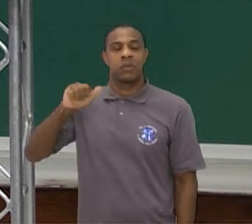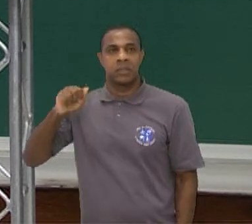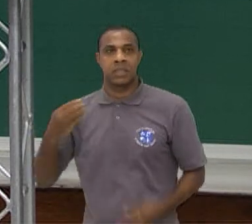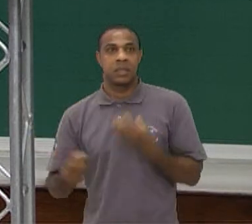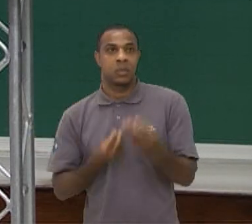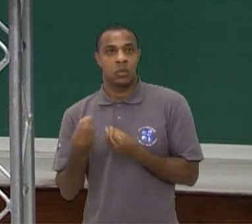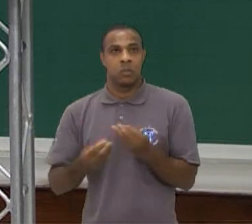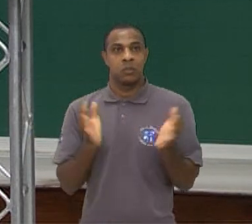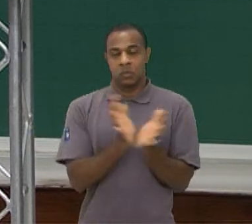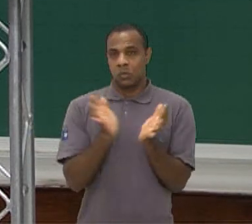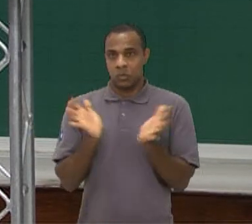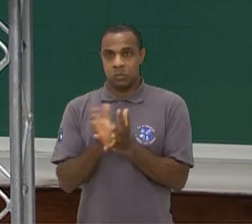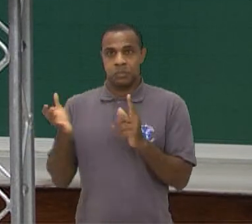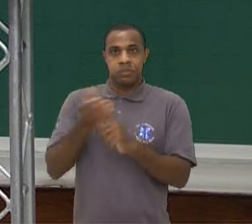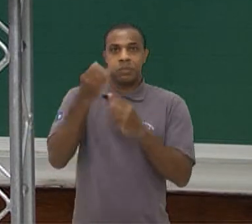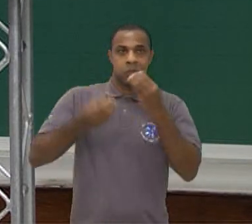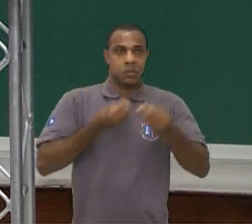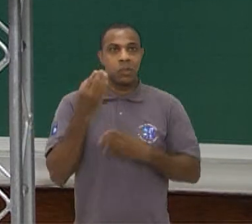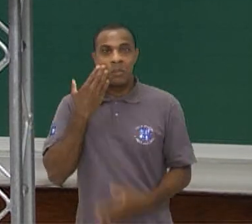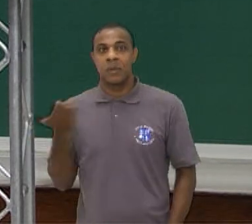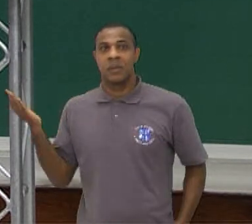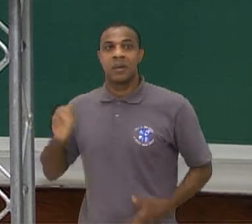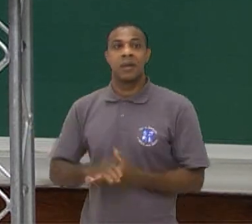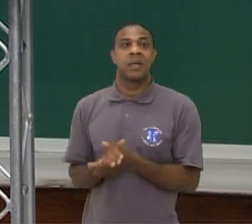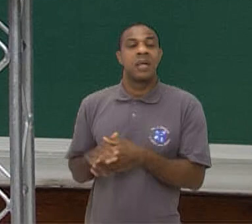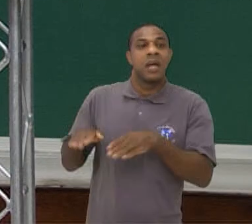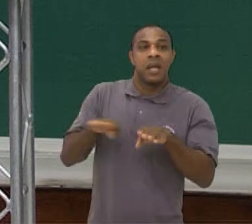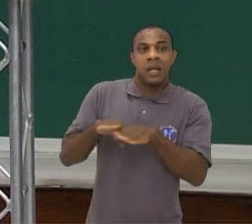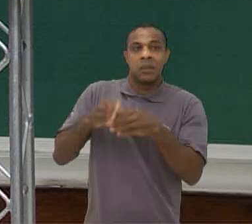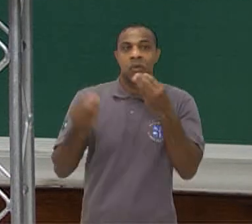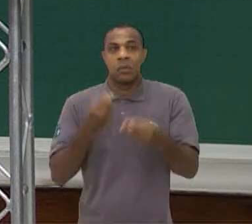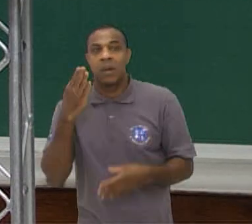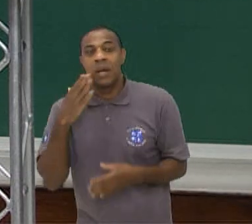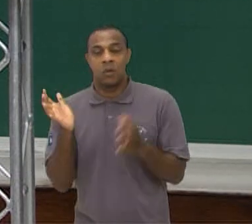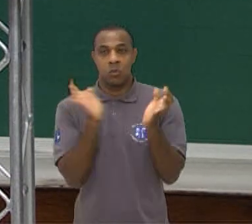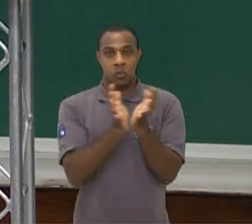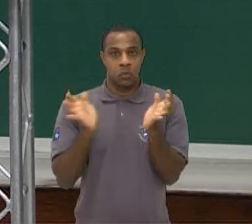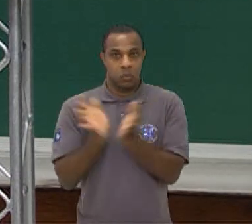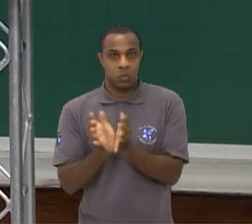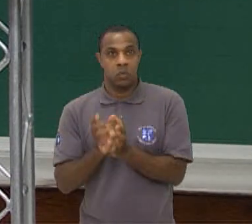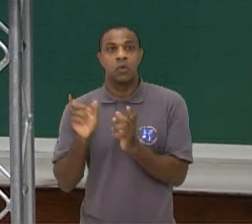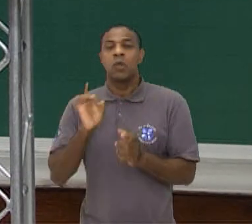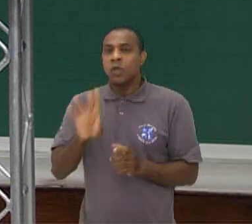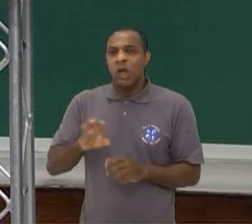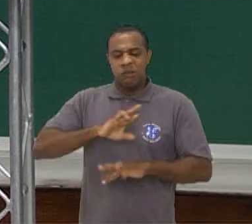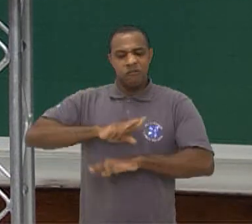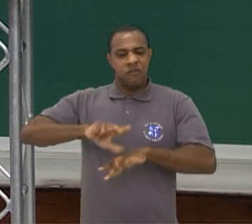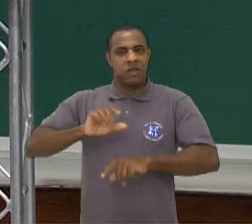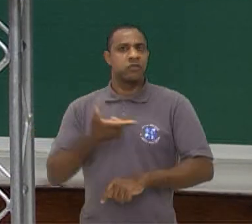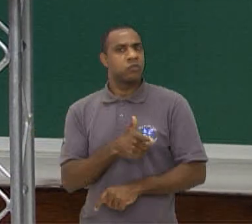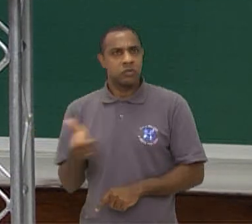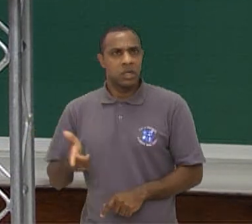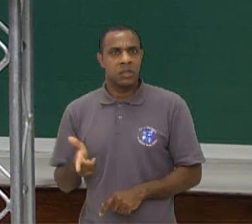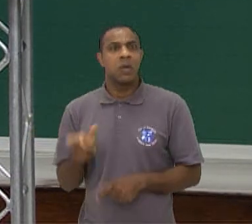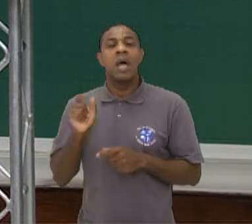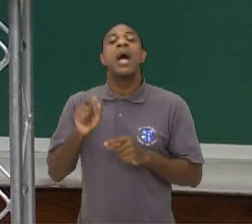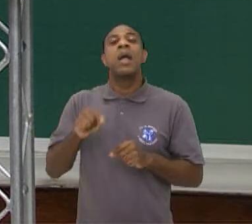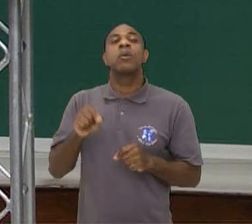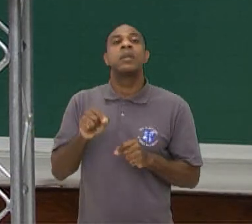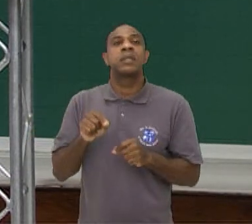gente vai ver com um pouco mais de atenção. Para Marx, as classes sociais não são apenas diferentes entre si, elas